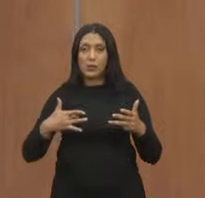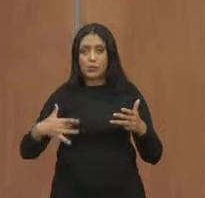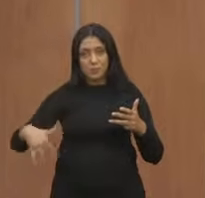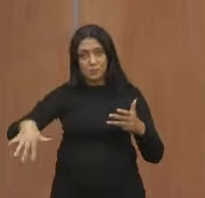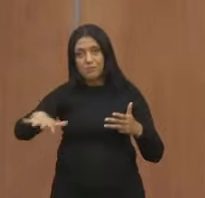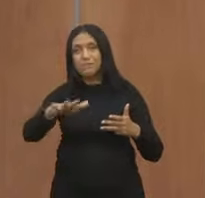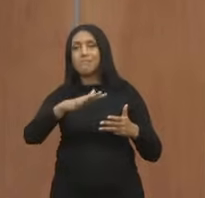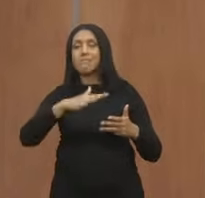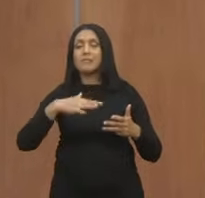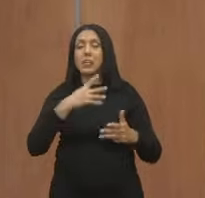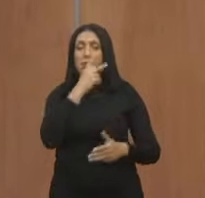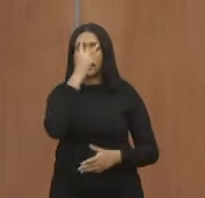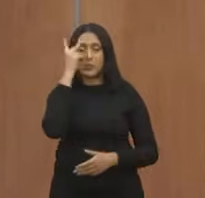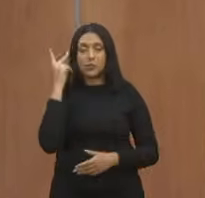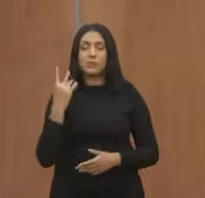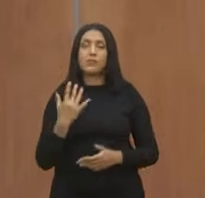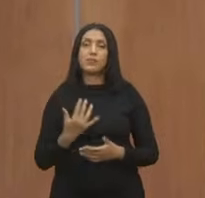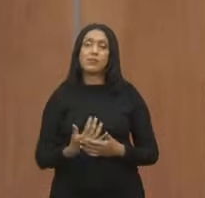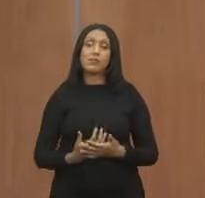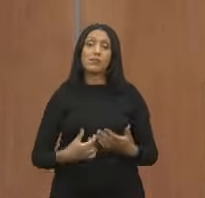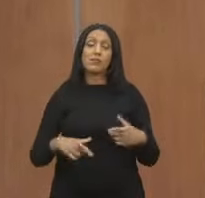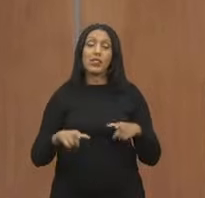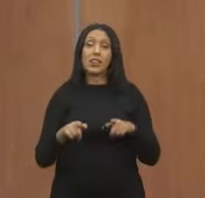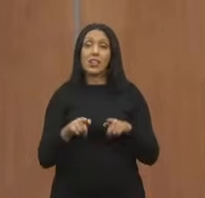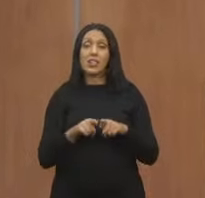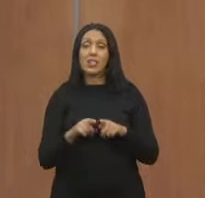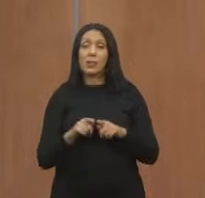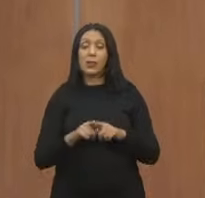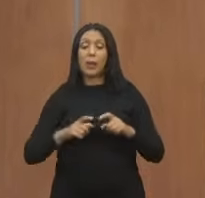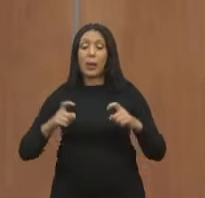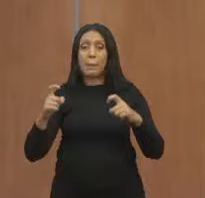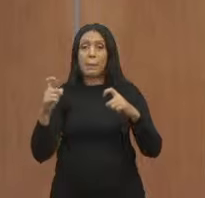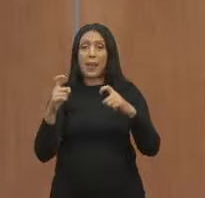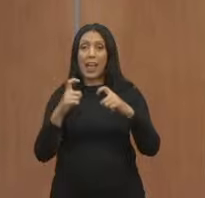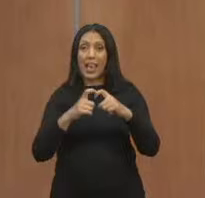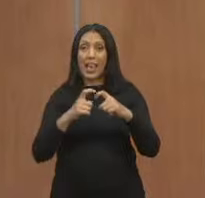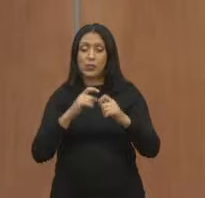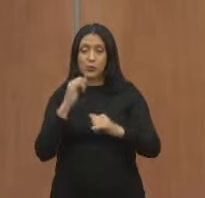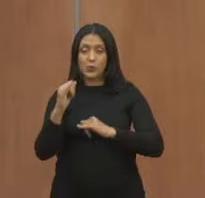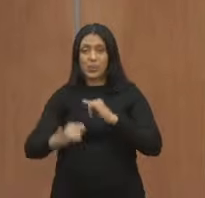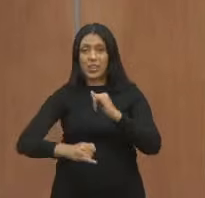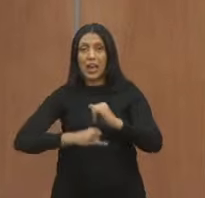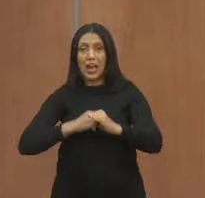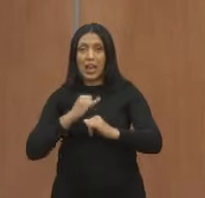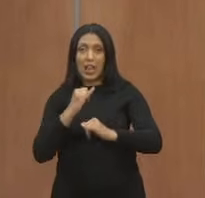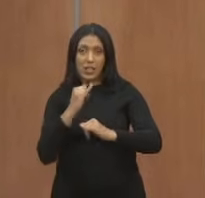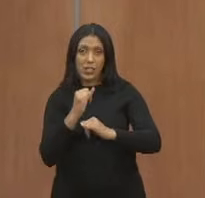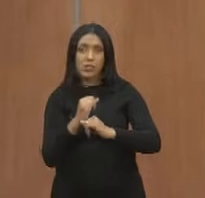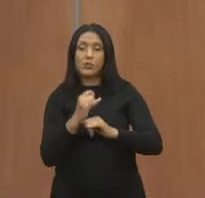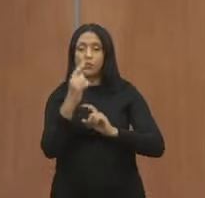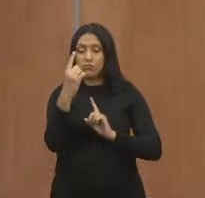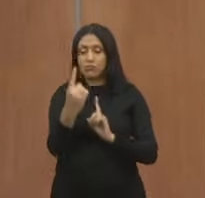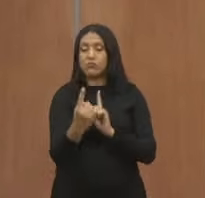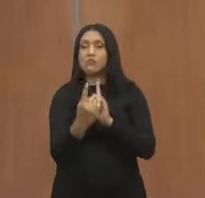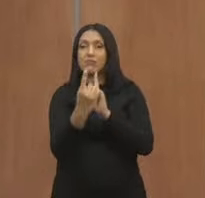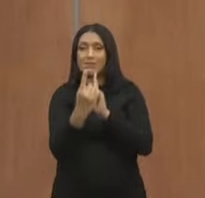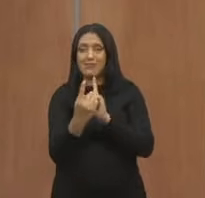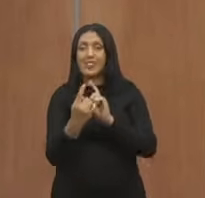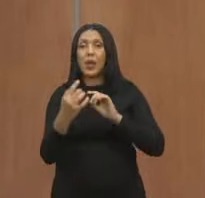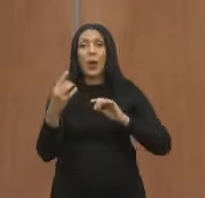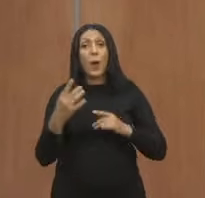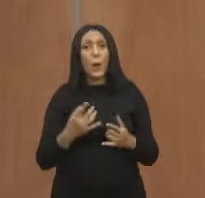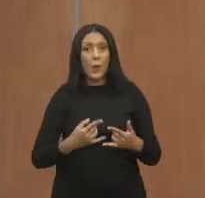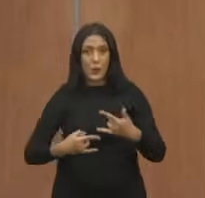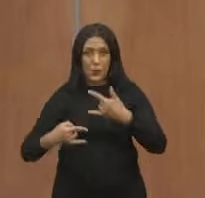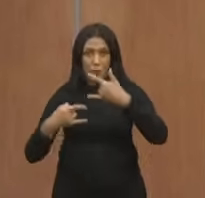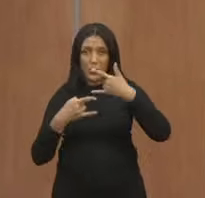Consolidação da telemedicina, que é importante também, e do programa Remédio em Casa. Implantação da Clínica